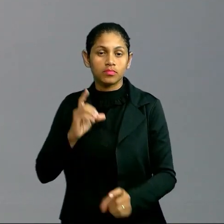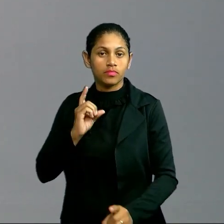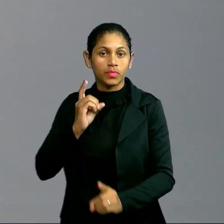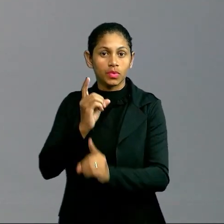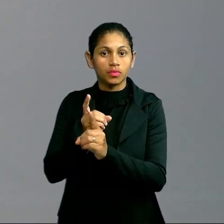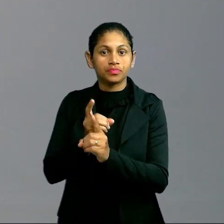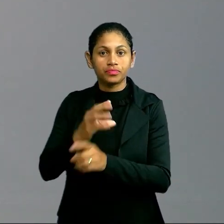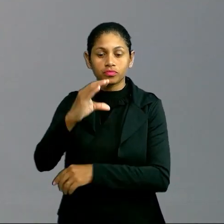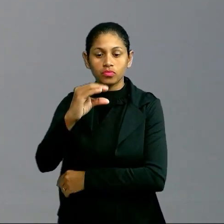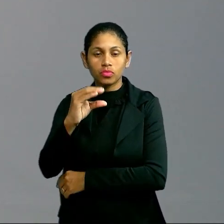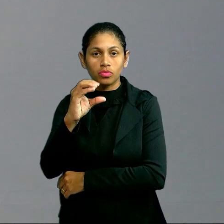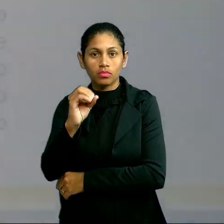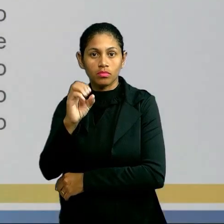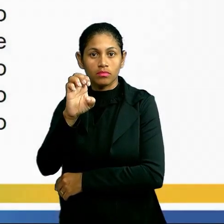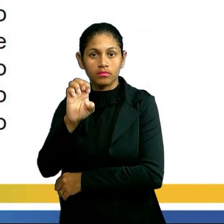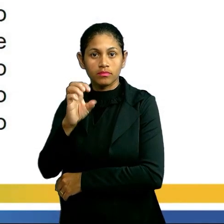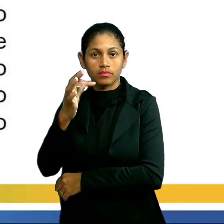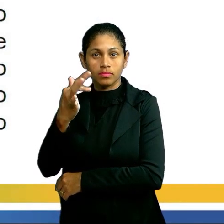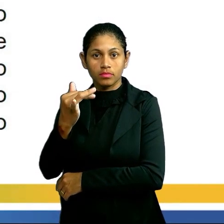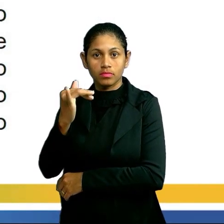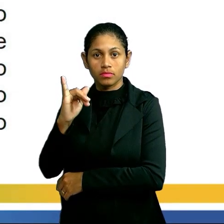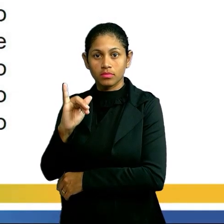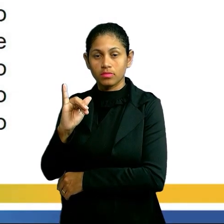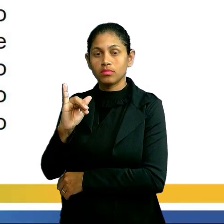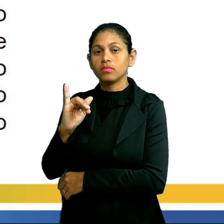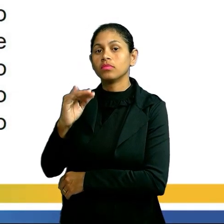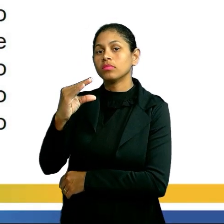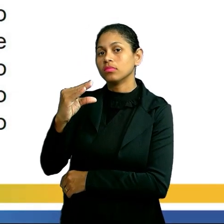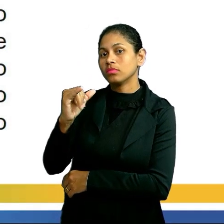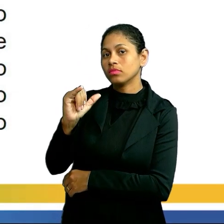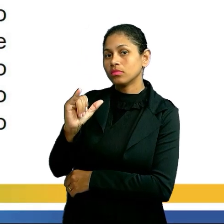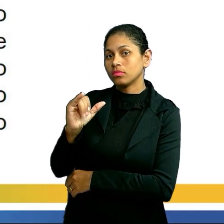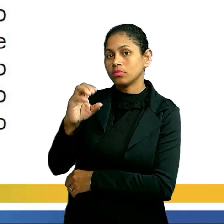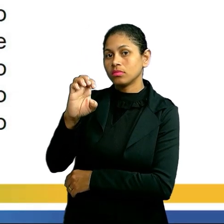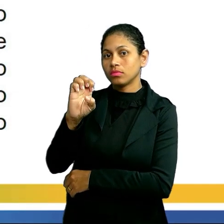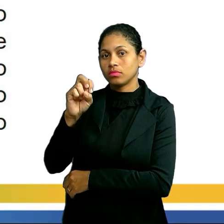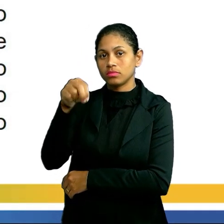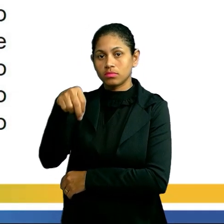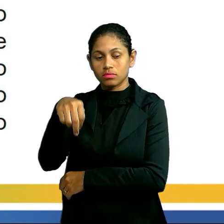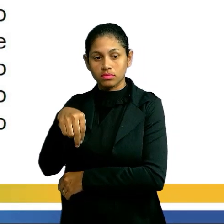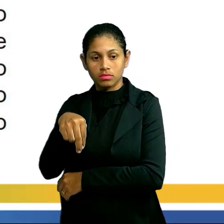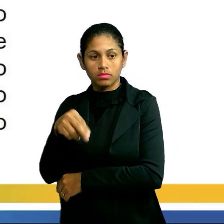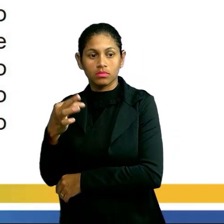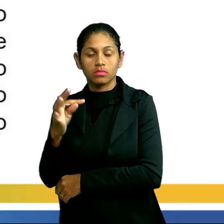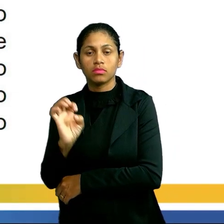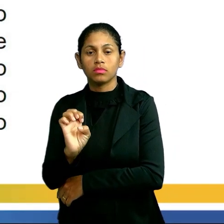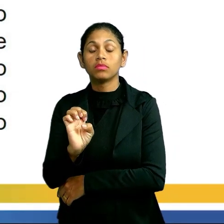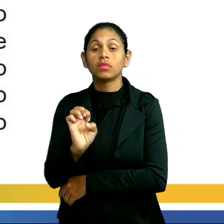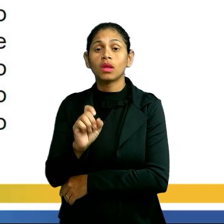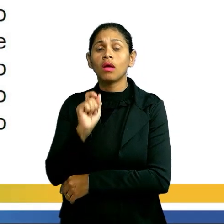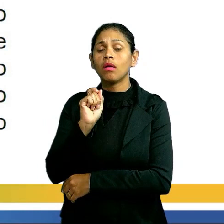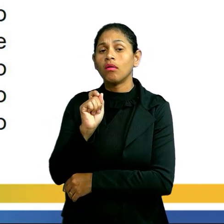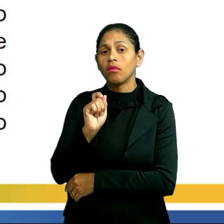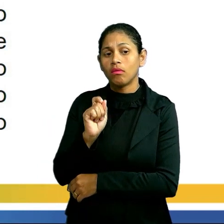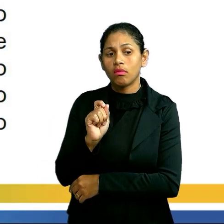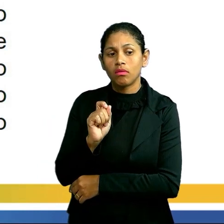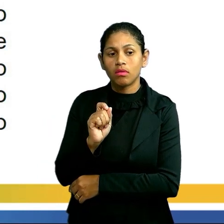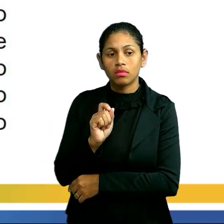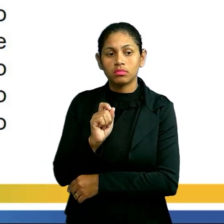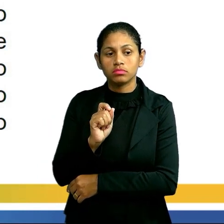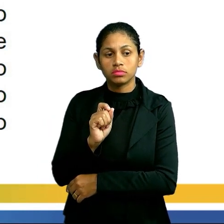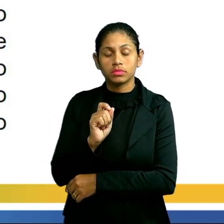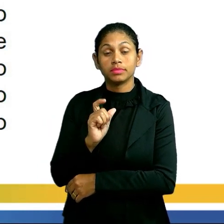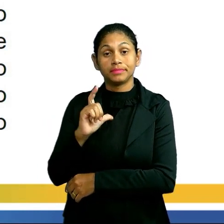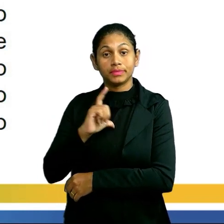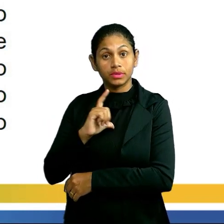coeficiente de dilatação volumétrica. Então, já que vimos que dilatação volumétrica ela vai ocorrer tanto no comprimento como largura e altura,